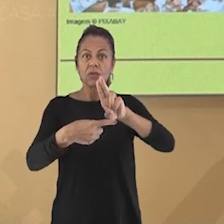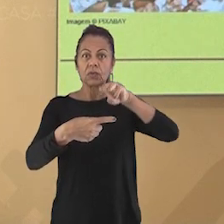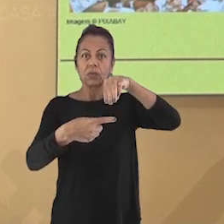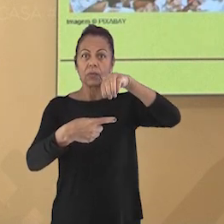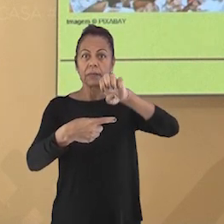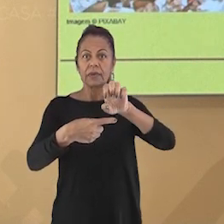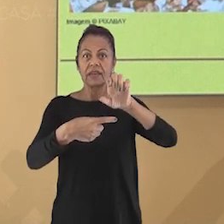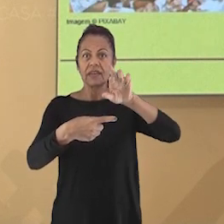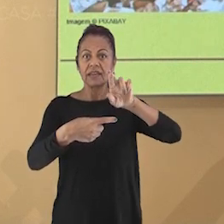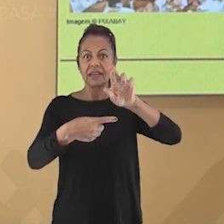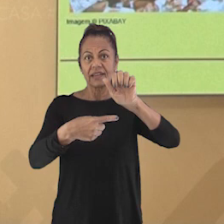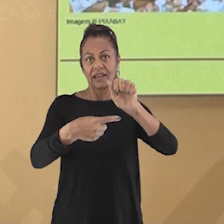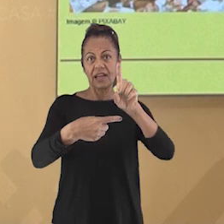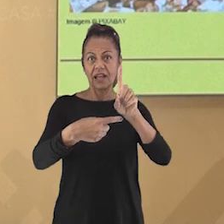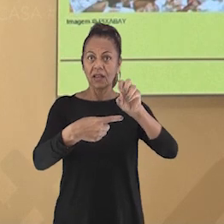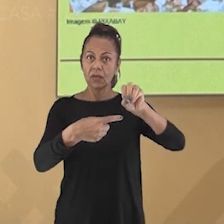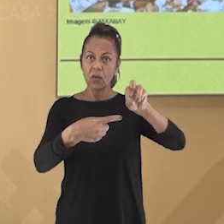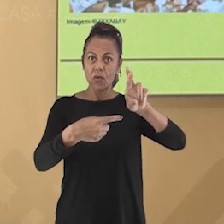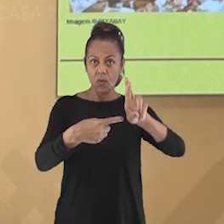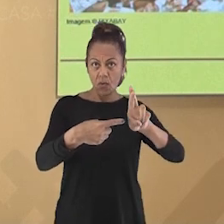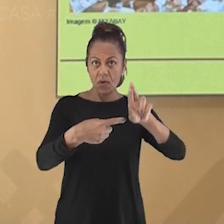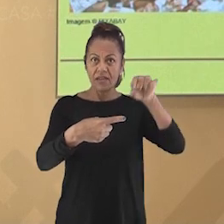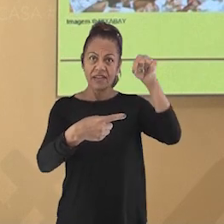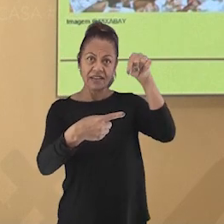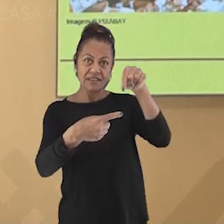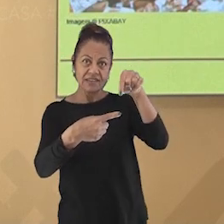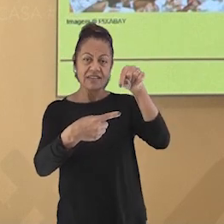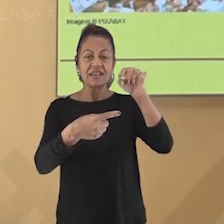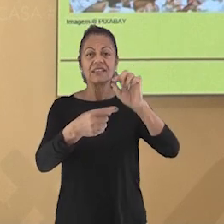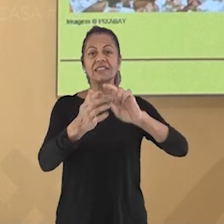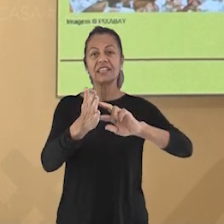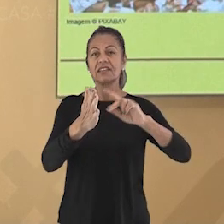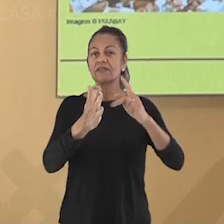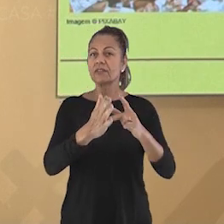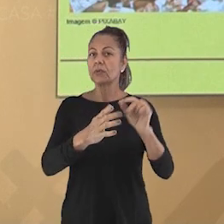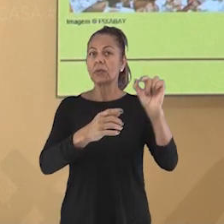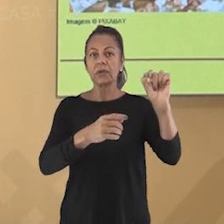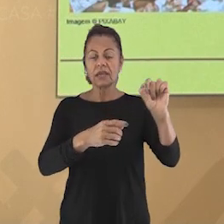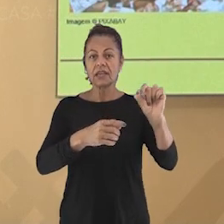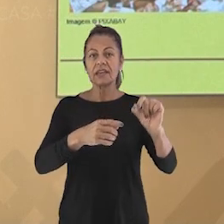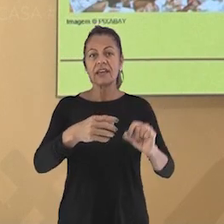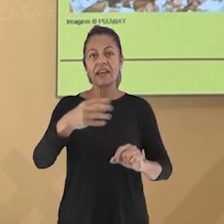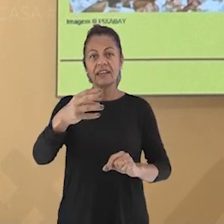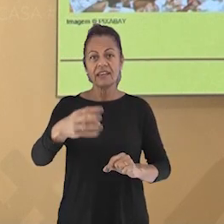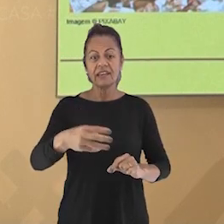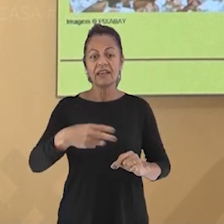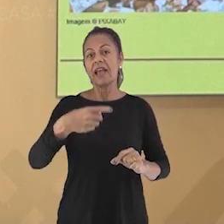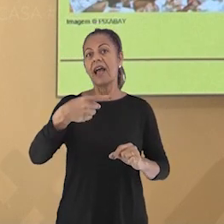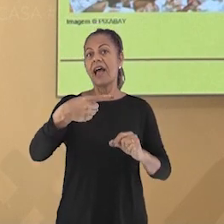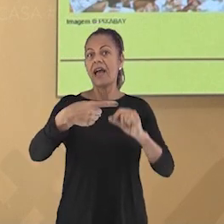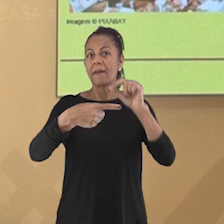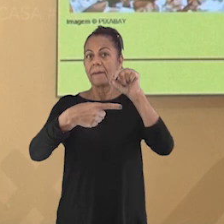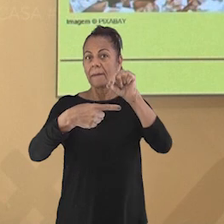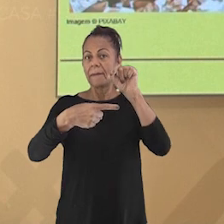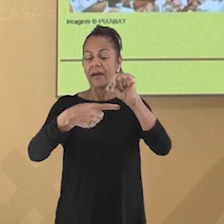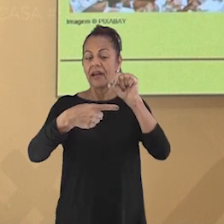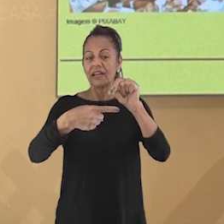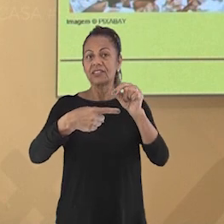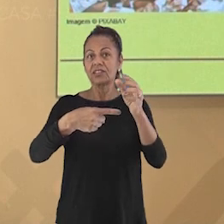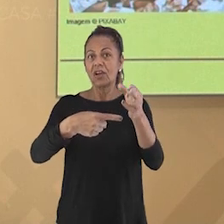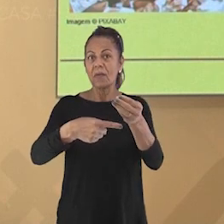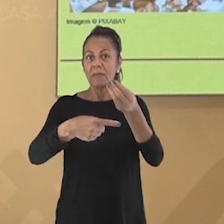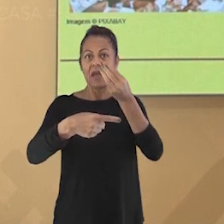nós consumimos do todo. Na parte de baixo dessa fração, nós temos o